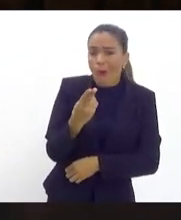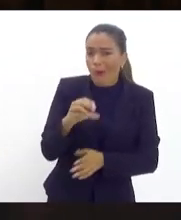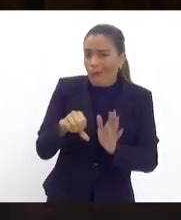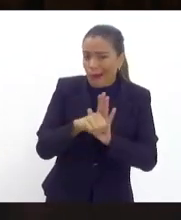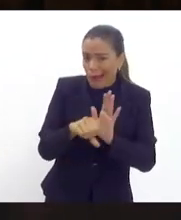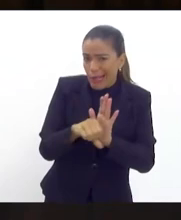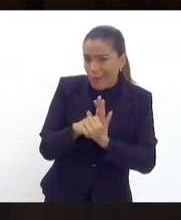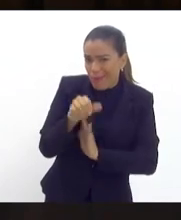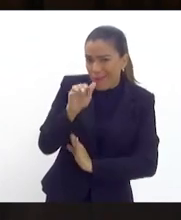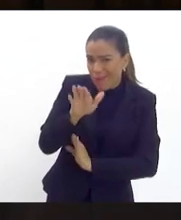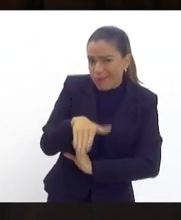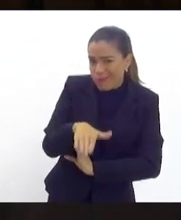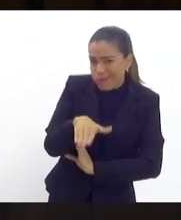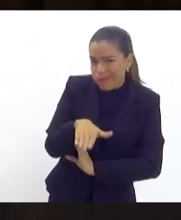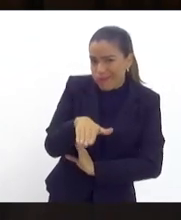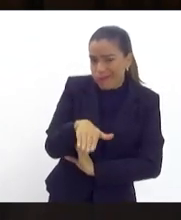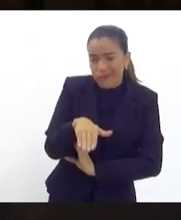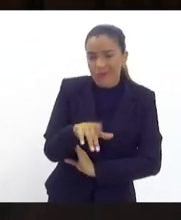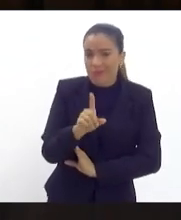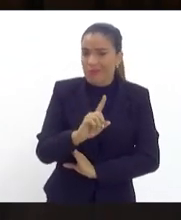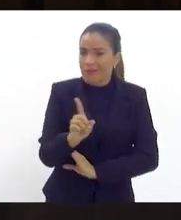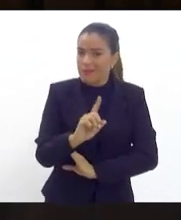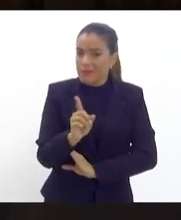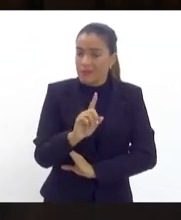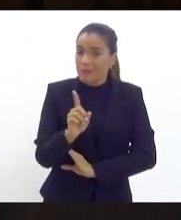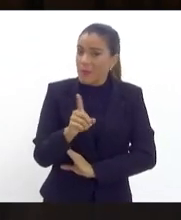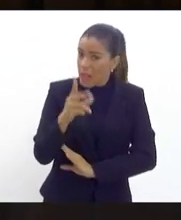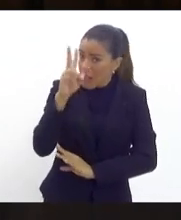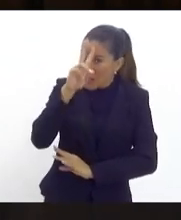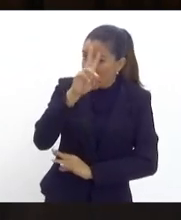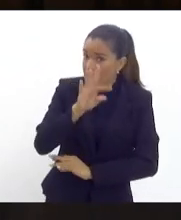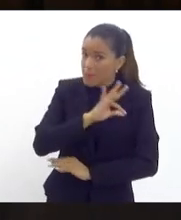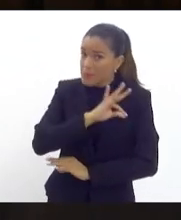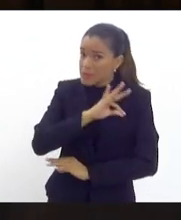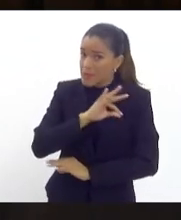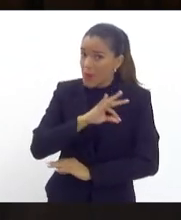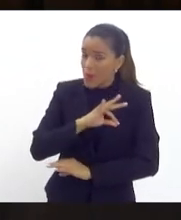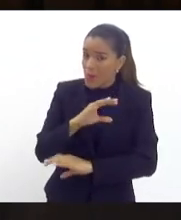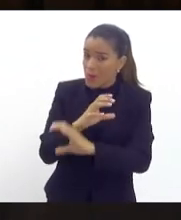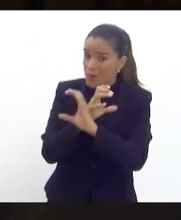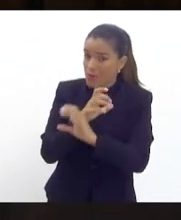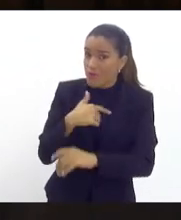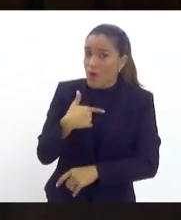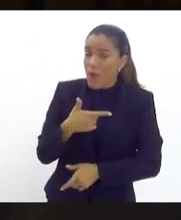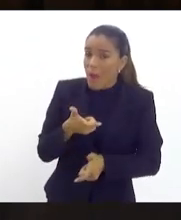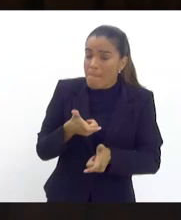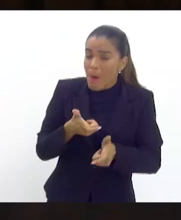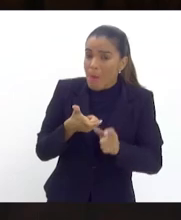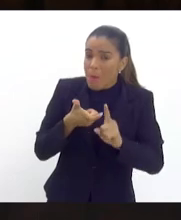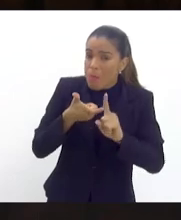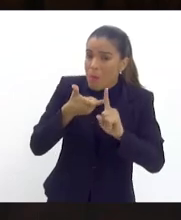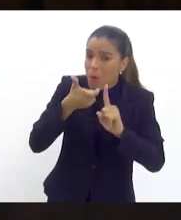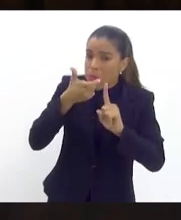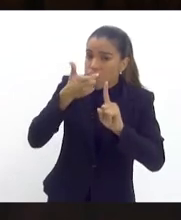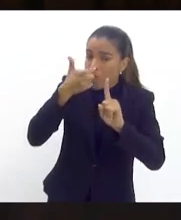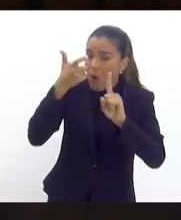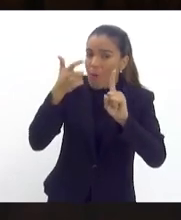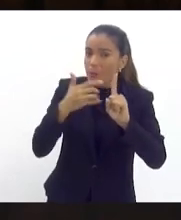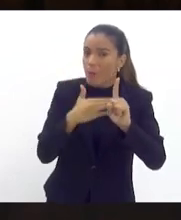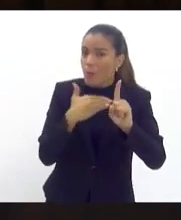de menor potencial ofensivo vamos lembrar aqui que um policial civil foi morto porque